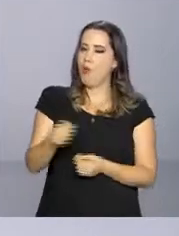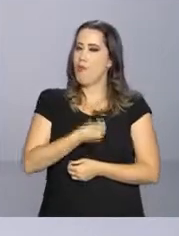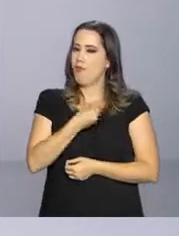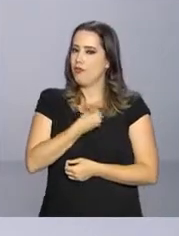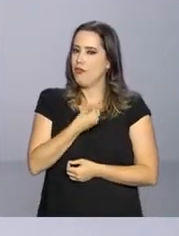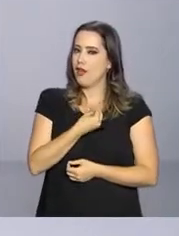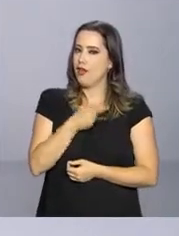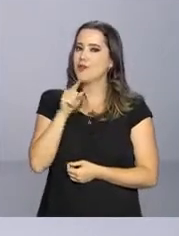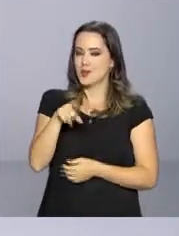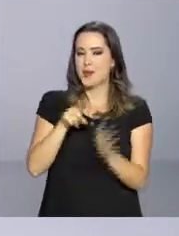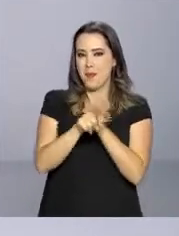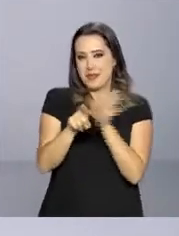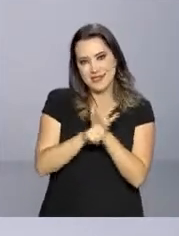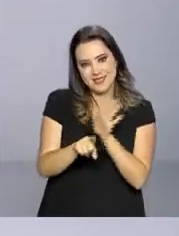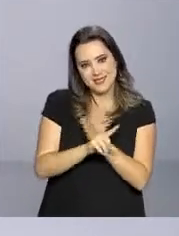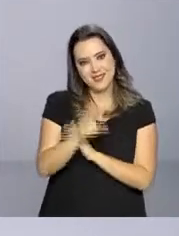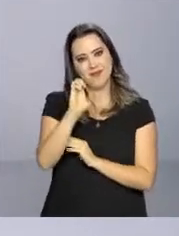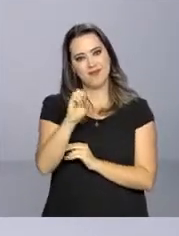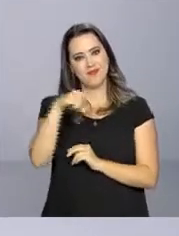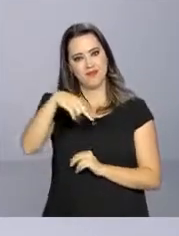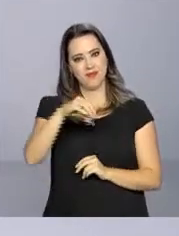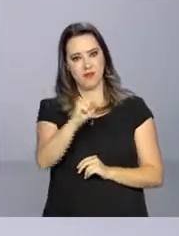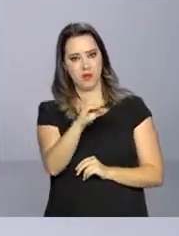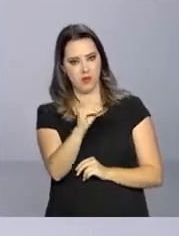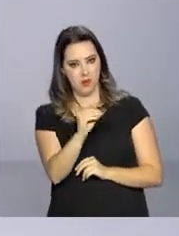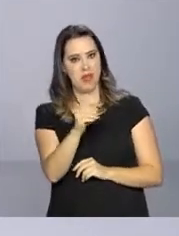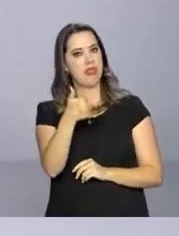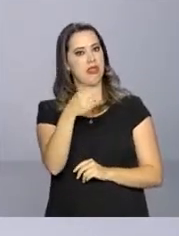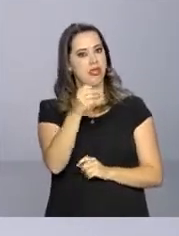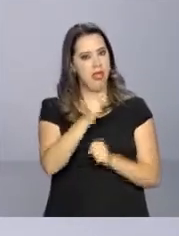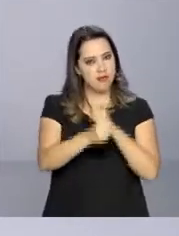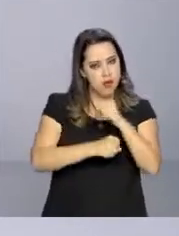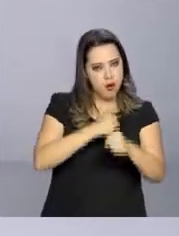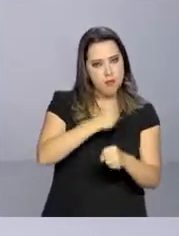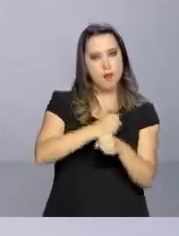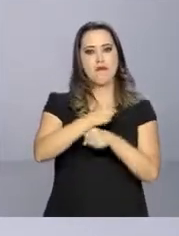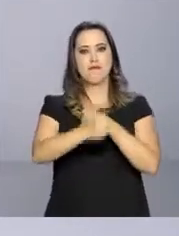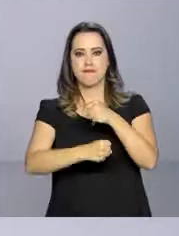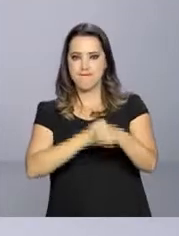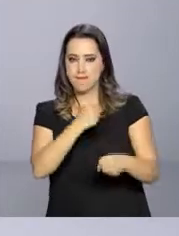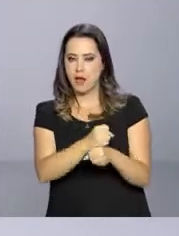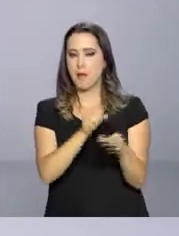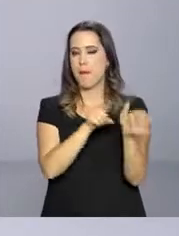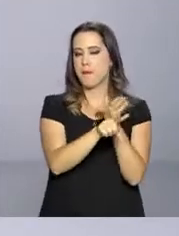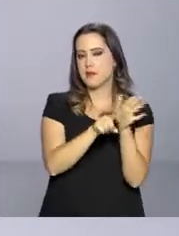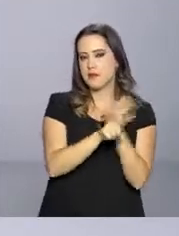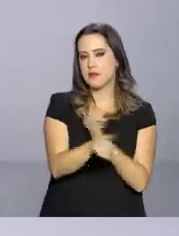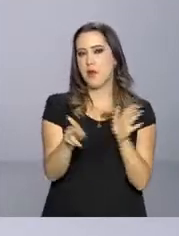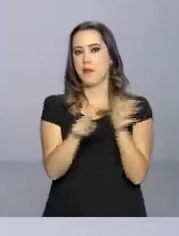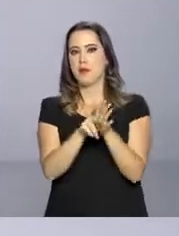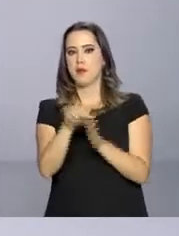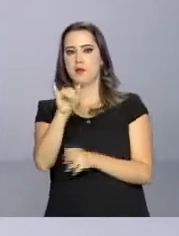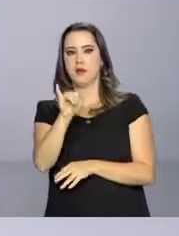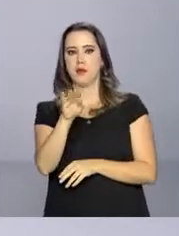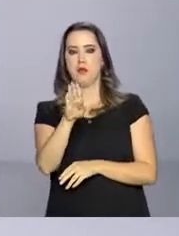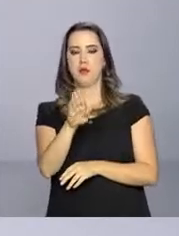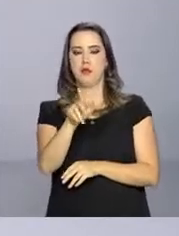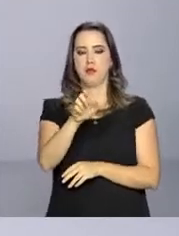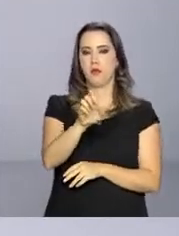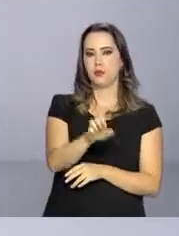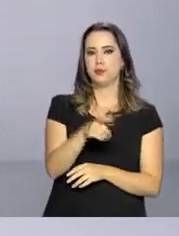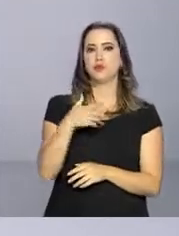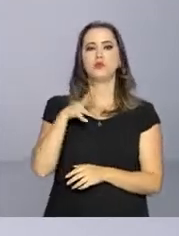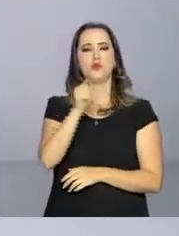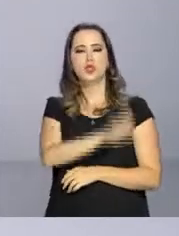dadas pelo censo demográfico feito a cada dez anos pelo ibge e os profissionais que vão percorrer todo o país